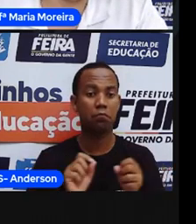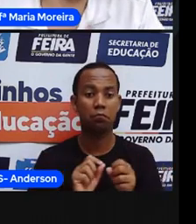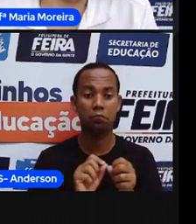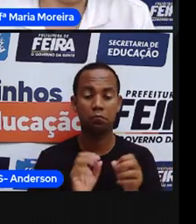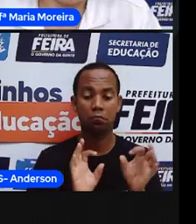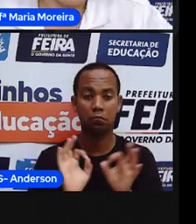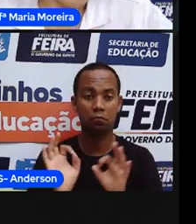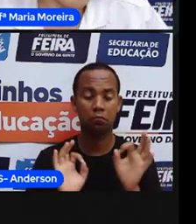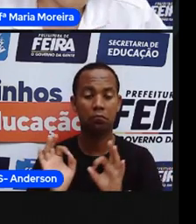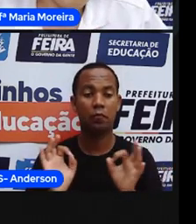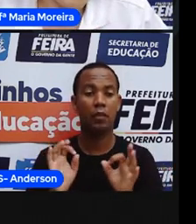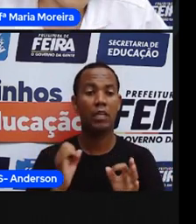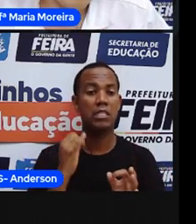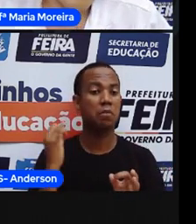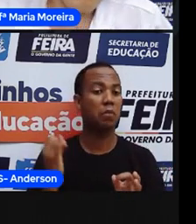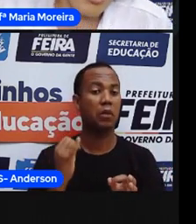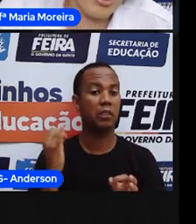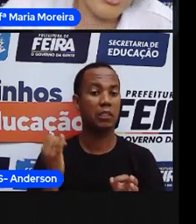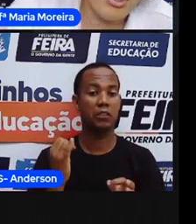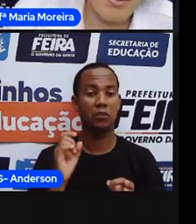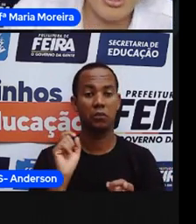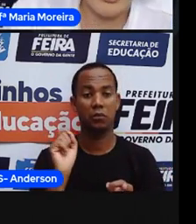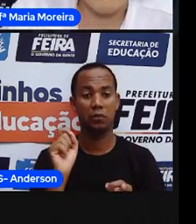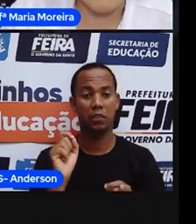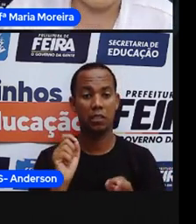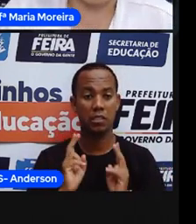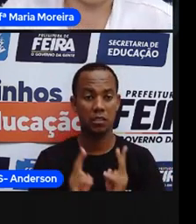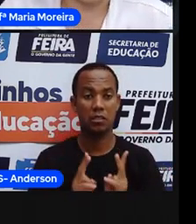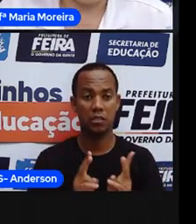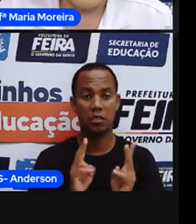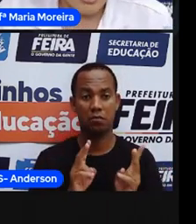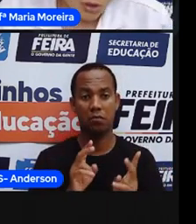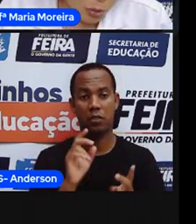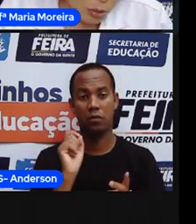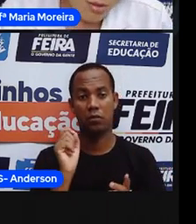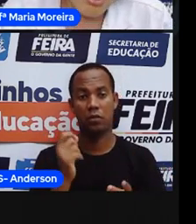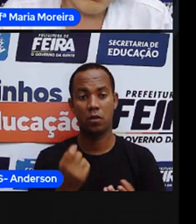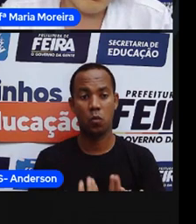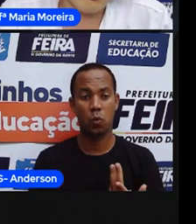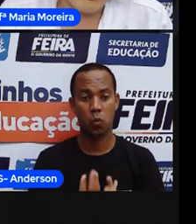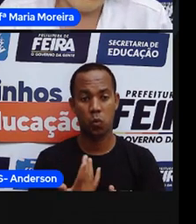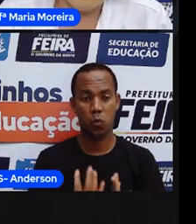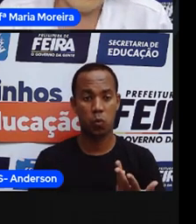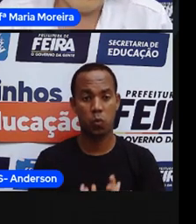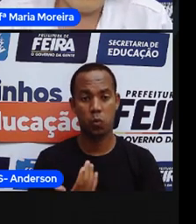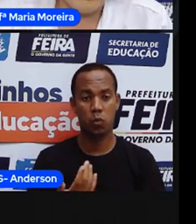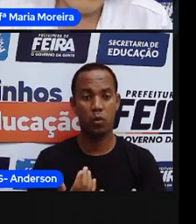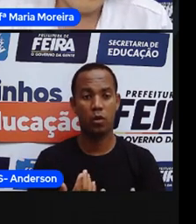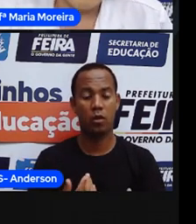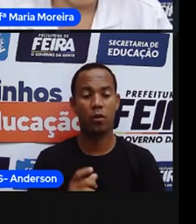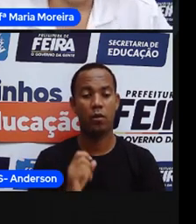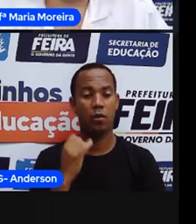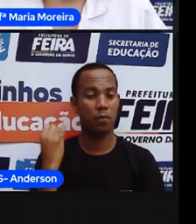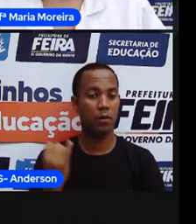é importante salientar que eles não comem nada cru. Ele fala lá e deixa bem claro isso, né? A questão do cozimento dos